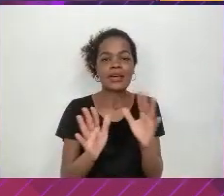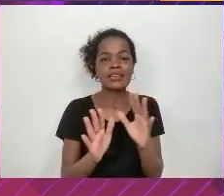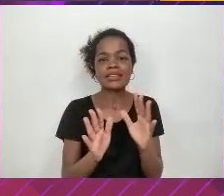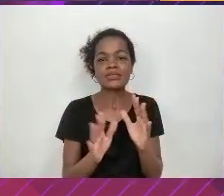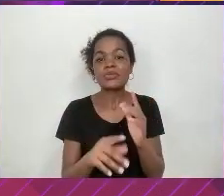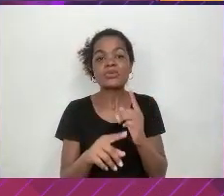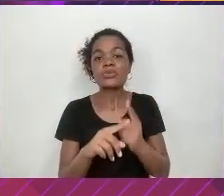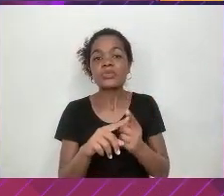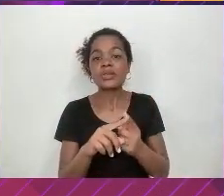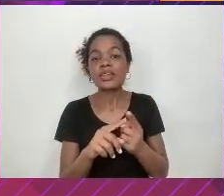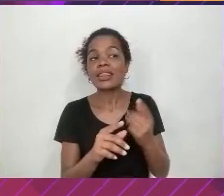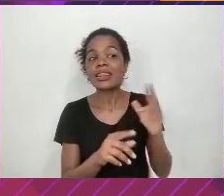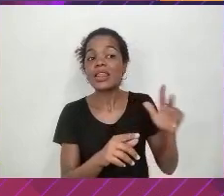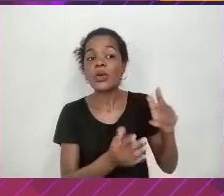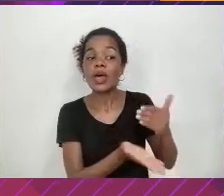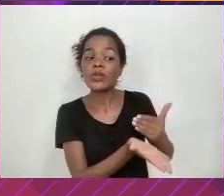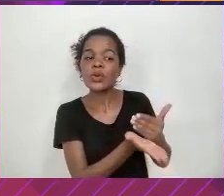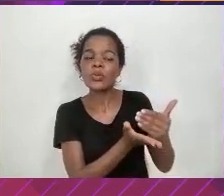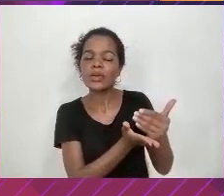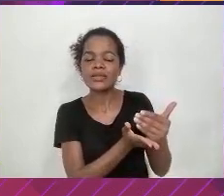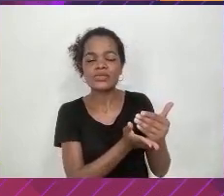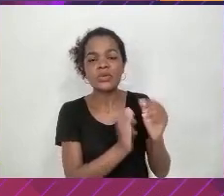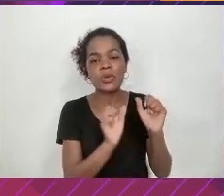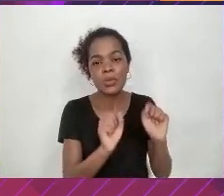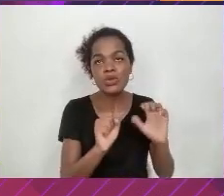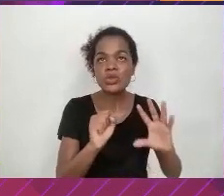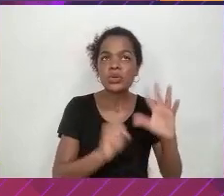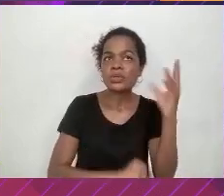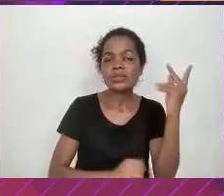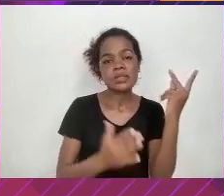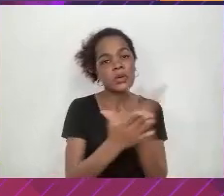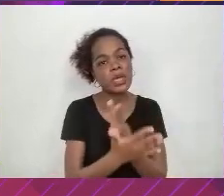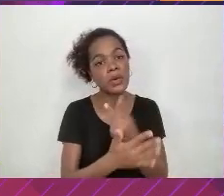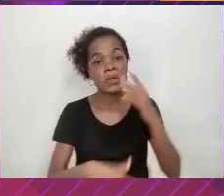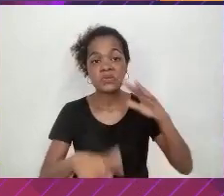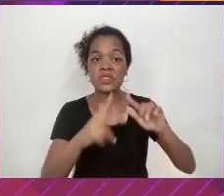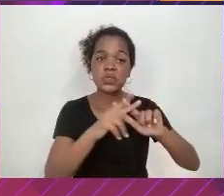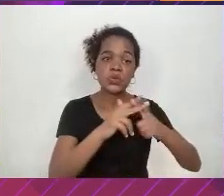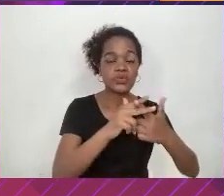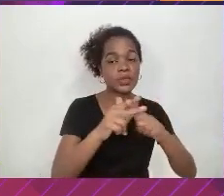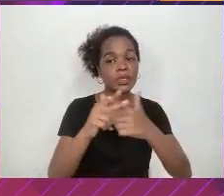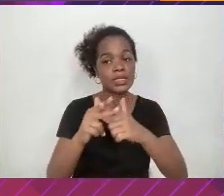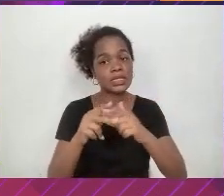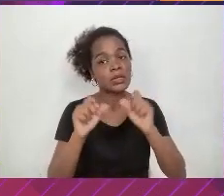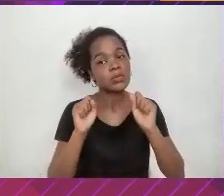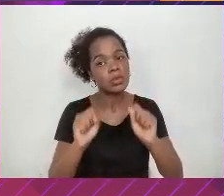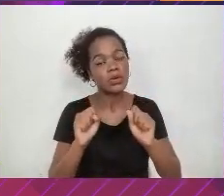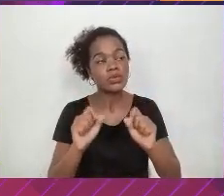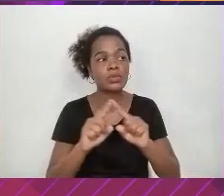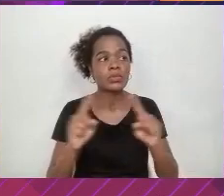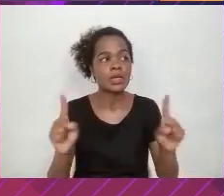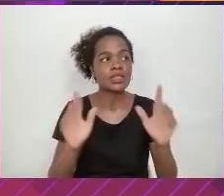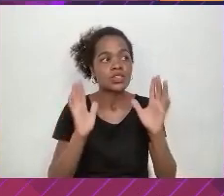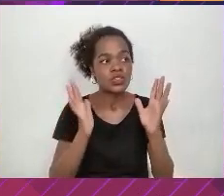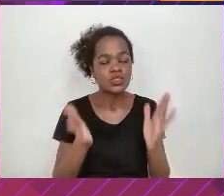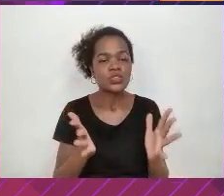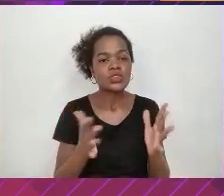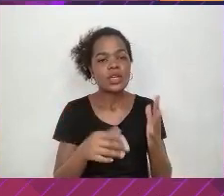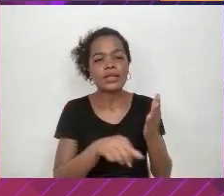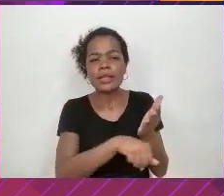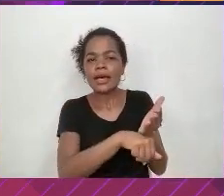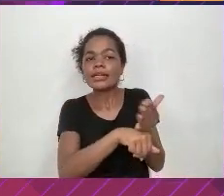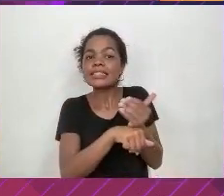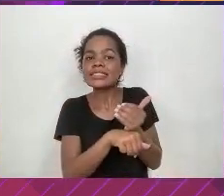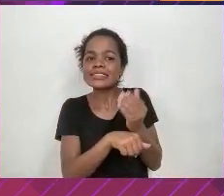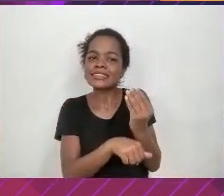lá. Então, ela pode ter agora um erro de alguma configuração, claro, mas a gente já está suprindo isso lá atrás, né?